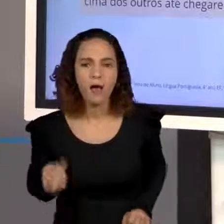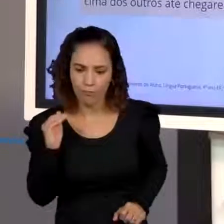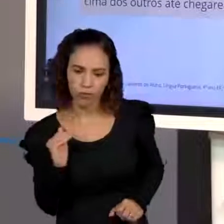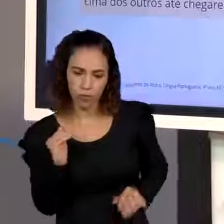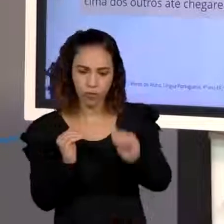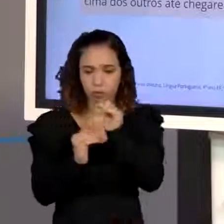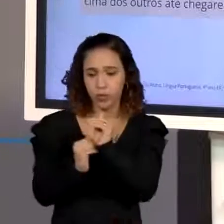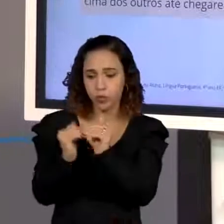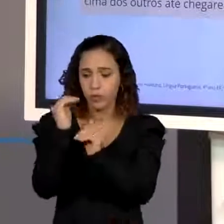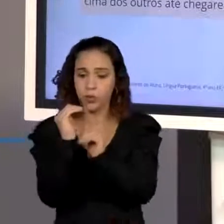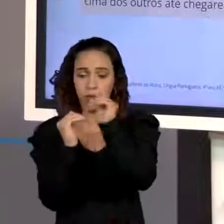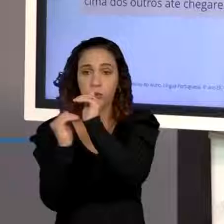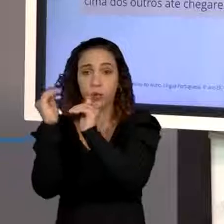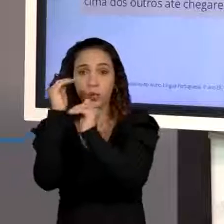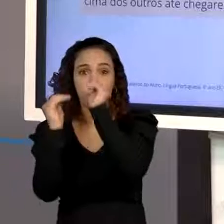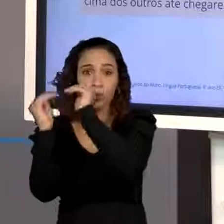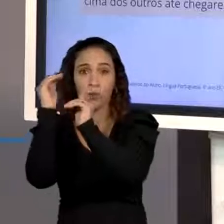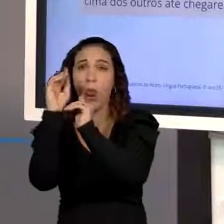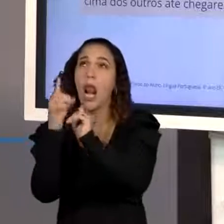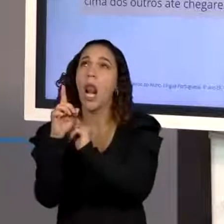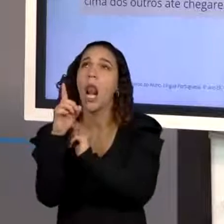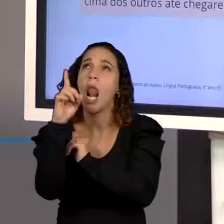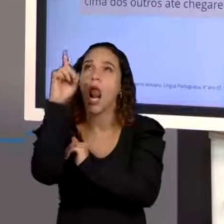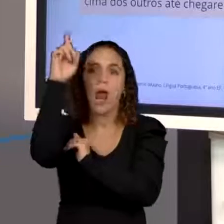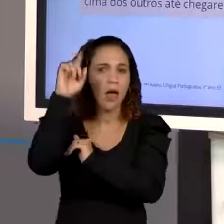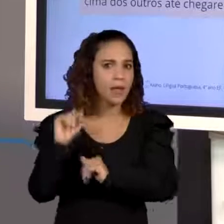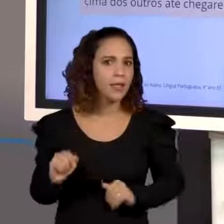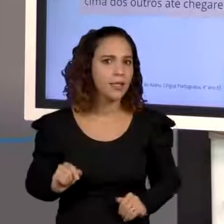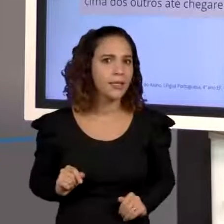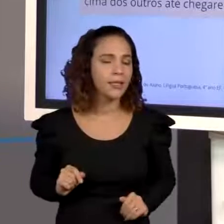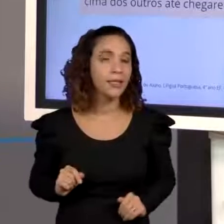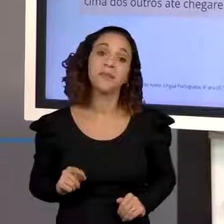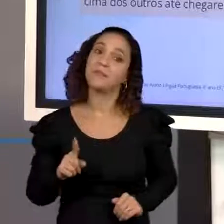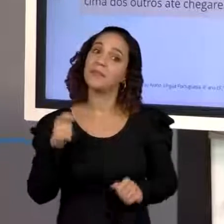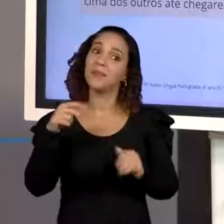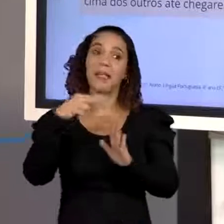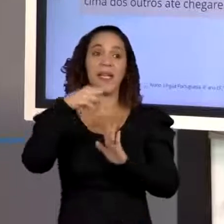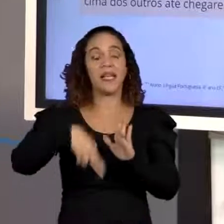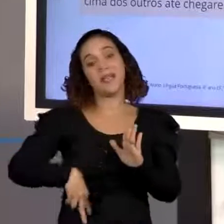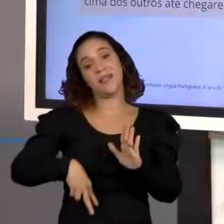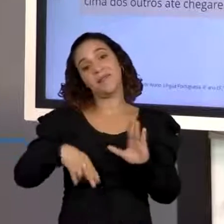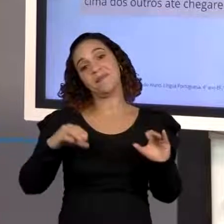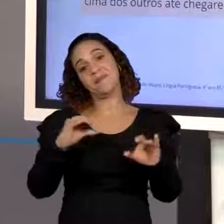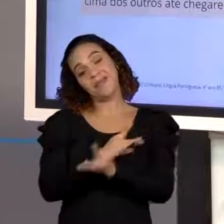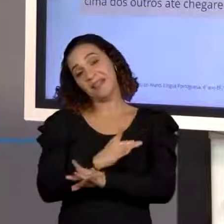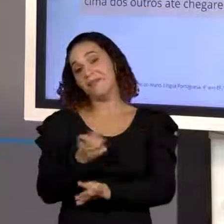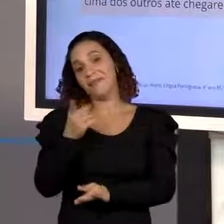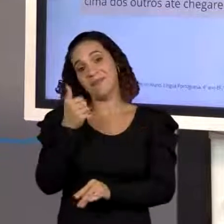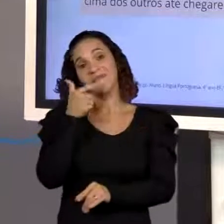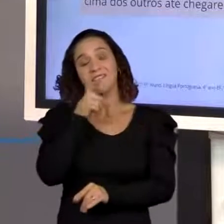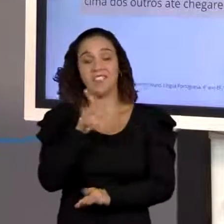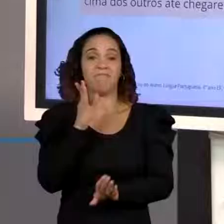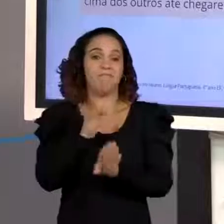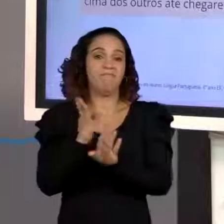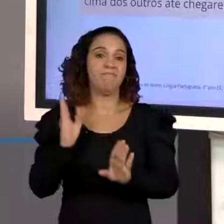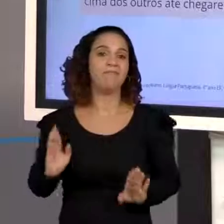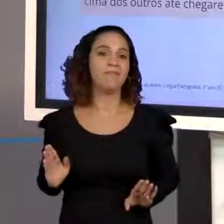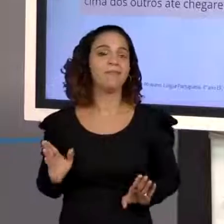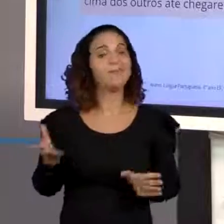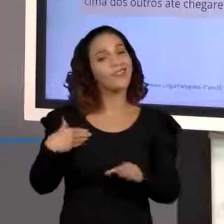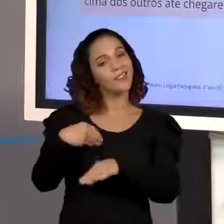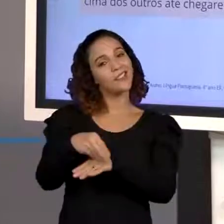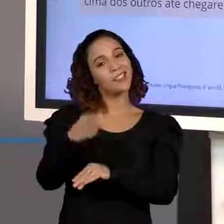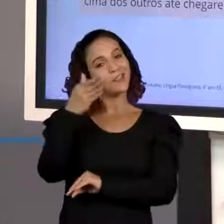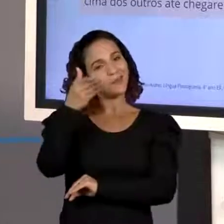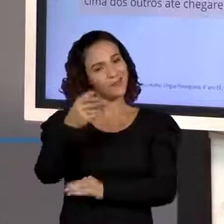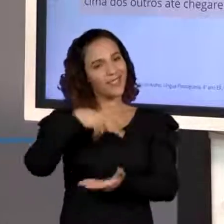do outro? Você vai precisar ler toda essa história aí para descobrir. Então, o professor trouxe essa dica aqui